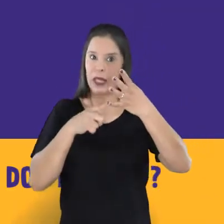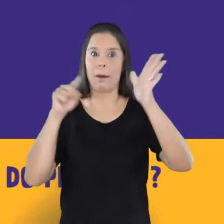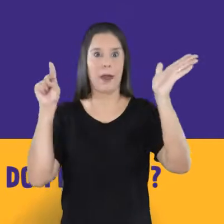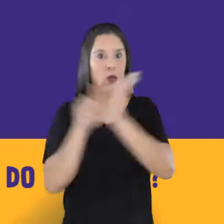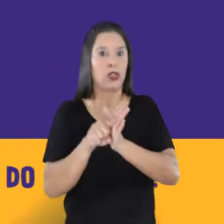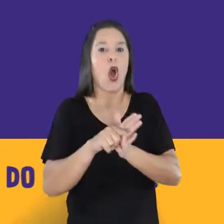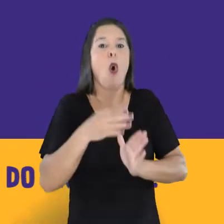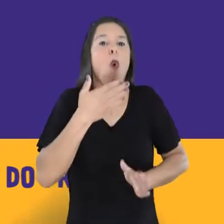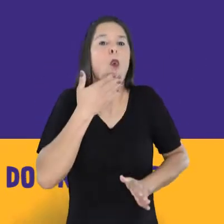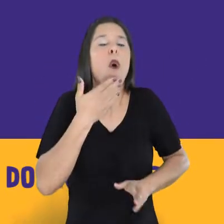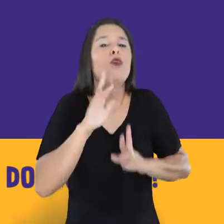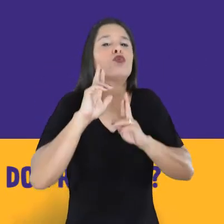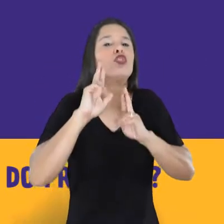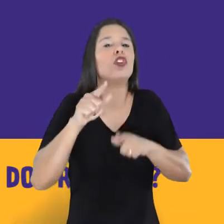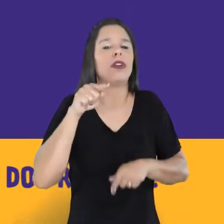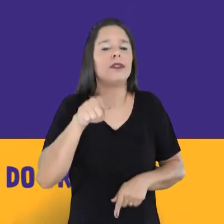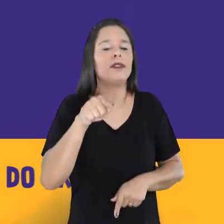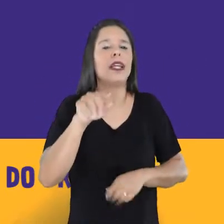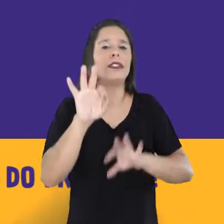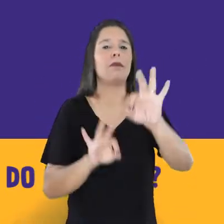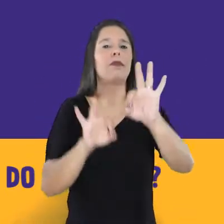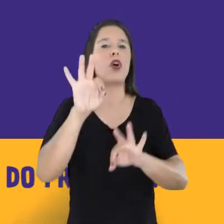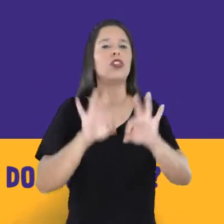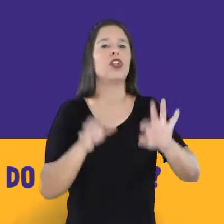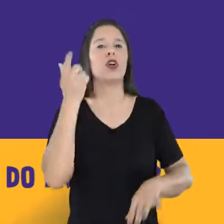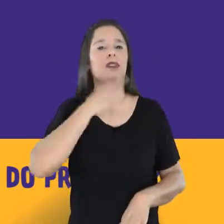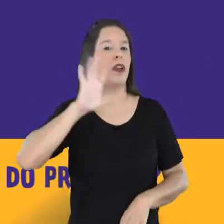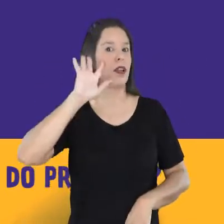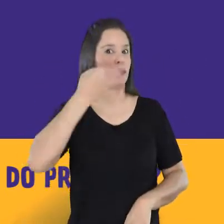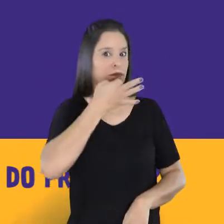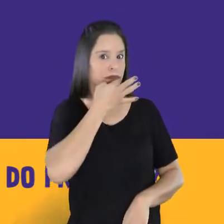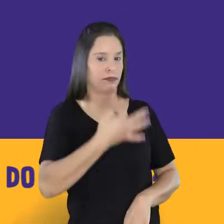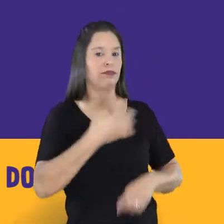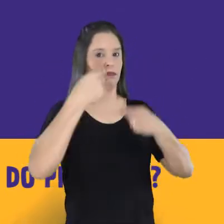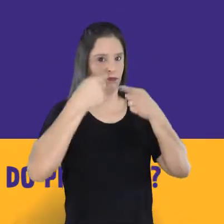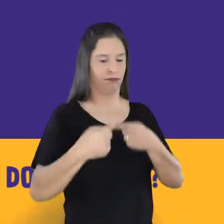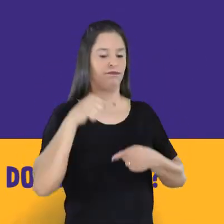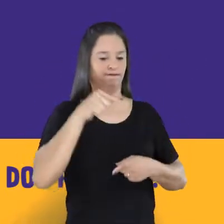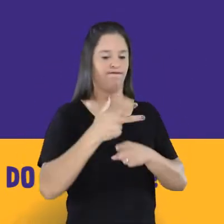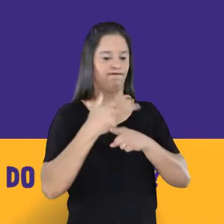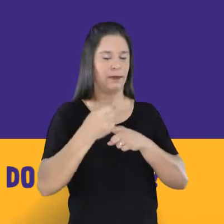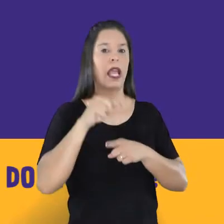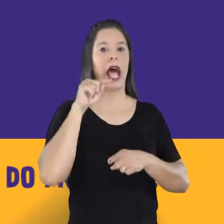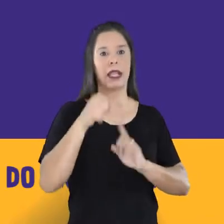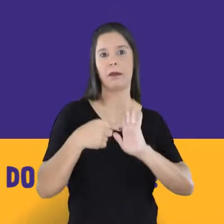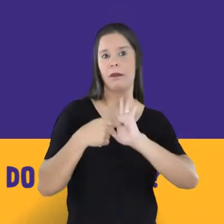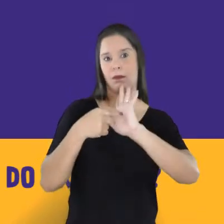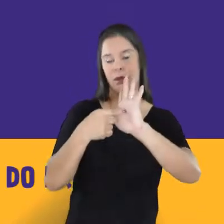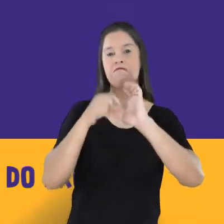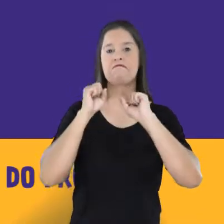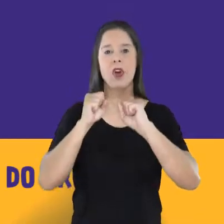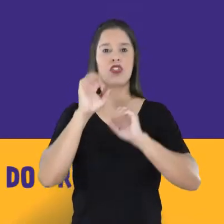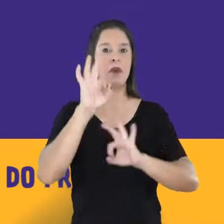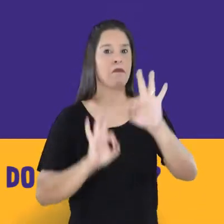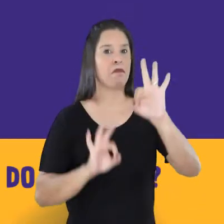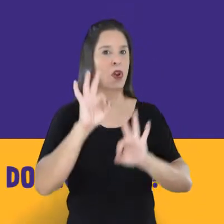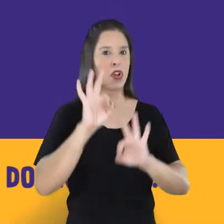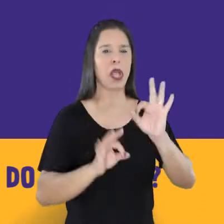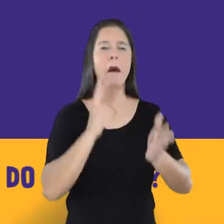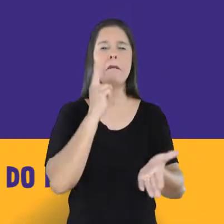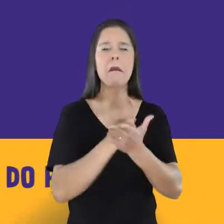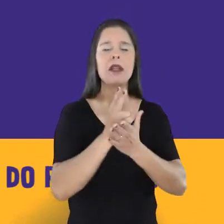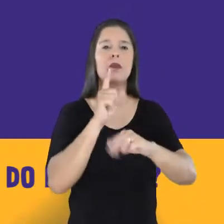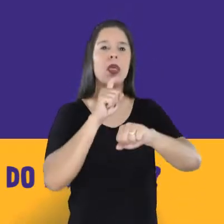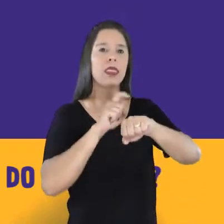termos um grupo mobilizado de idosas que estão interessadas em fazer o projeto, a parceria com o Centro Cultural Comunitário, que